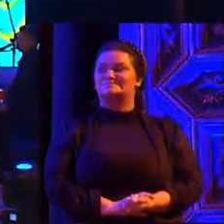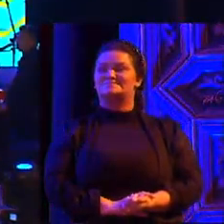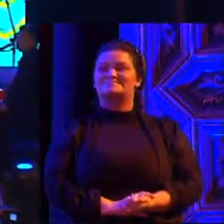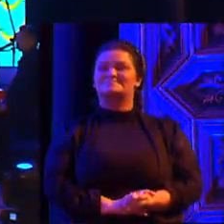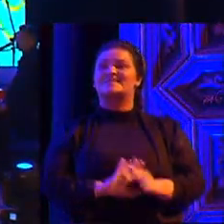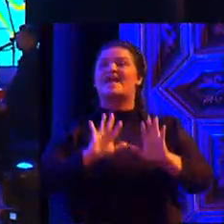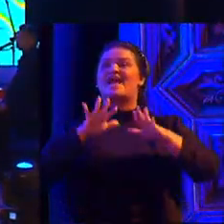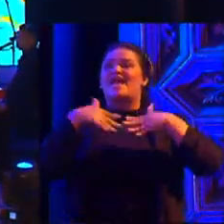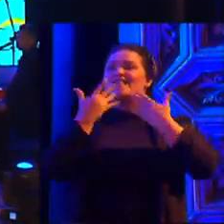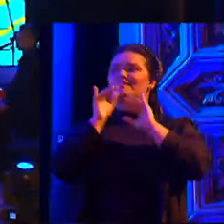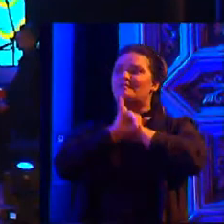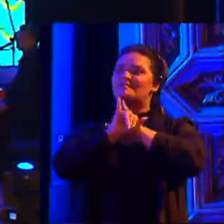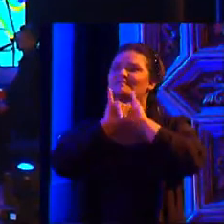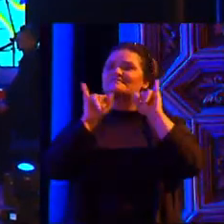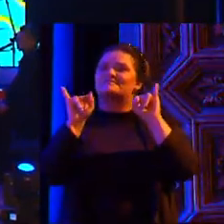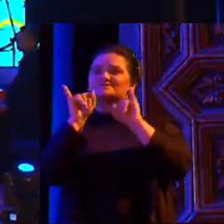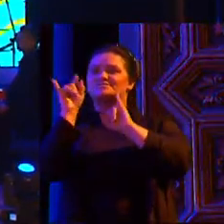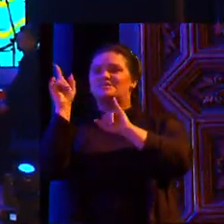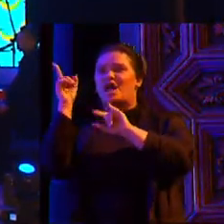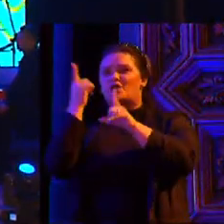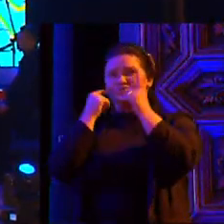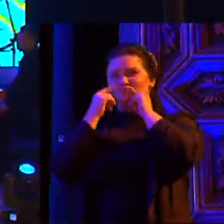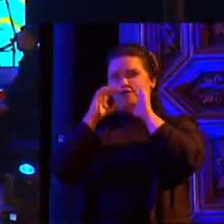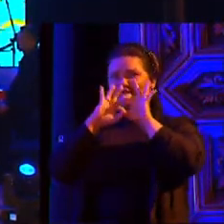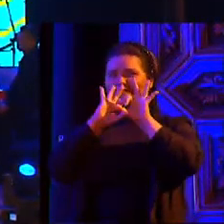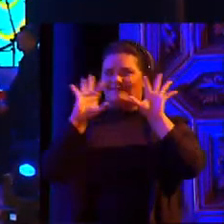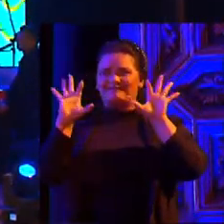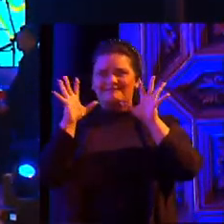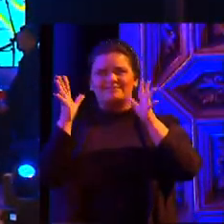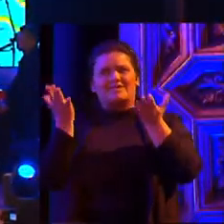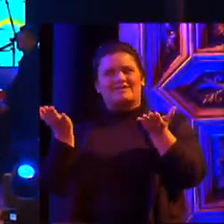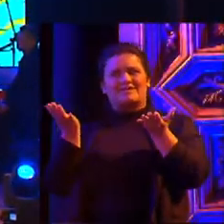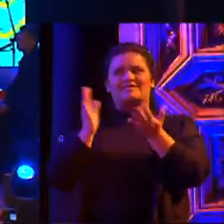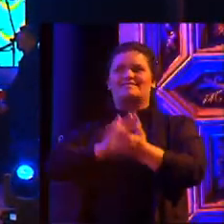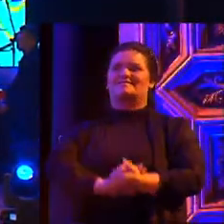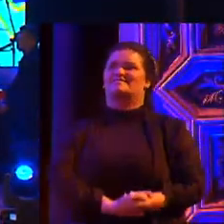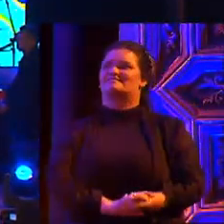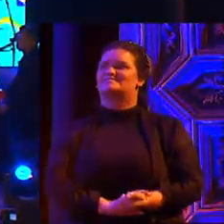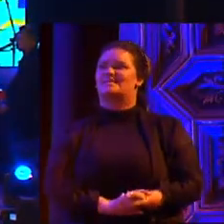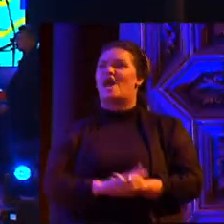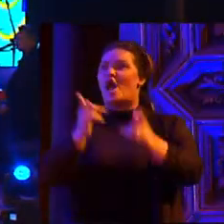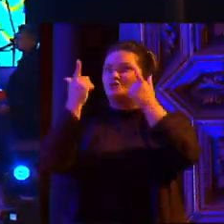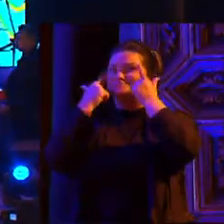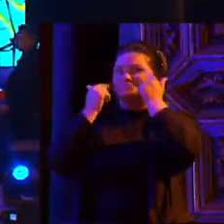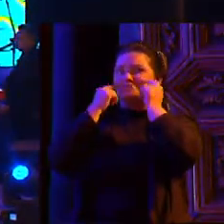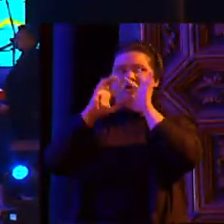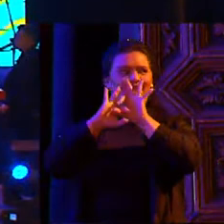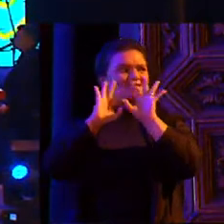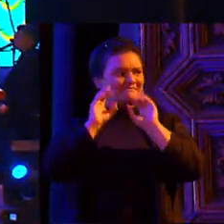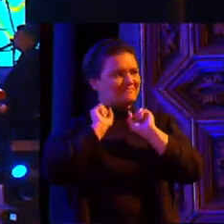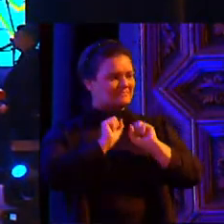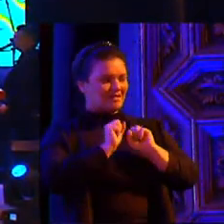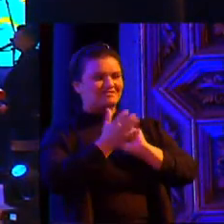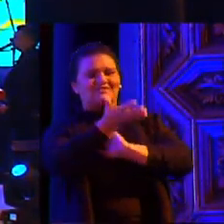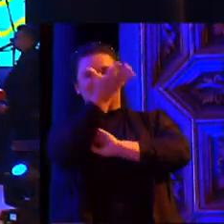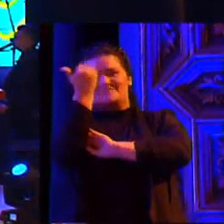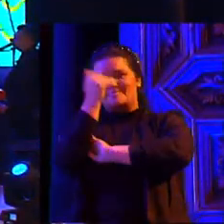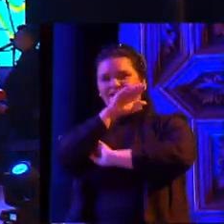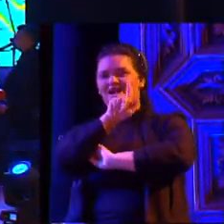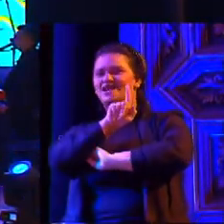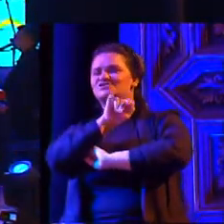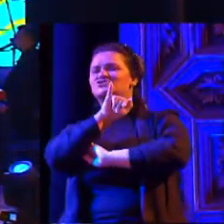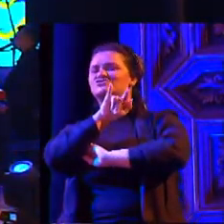Então quer dizer que o choro está livre, Jacinto? O choro está livre. Vem para cá,